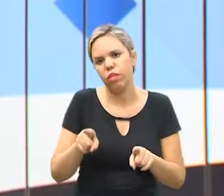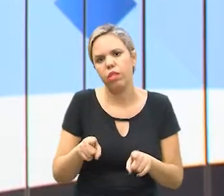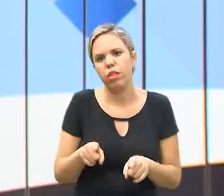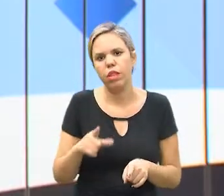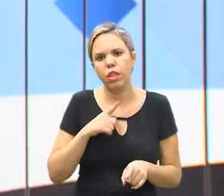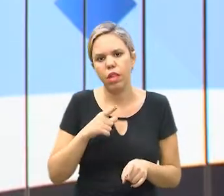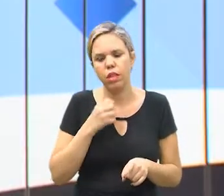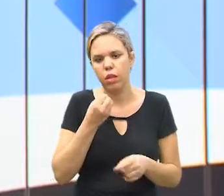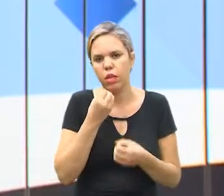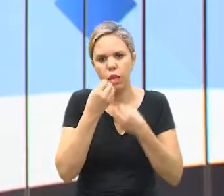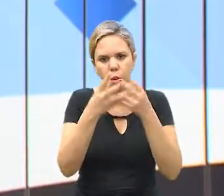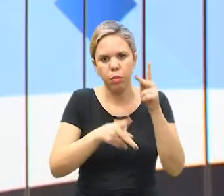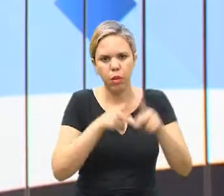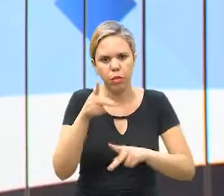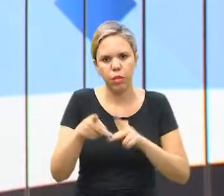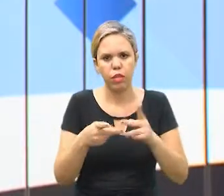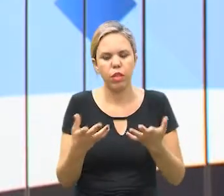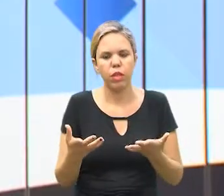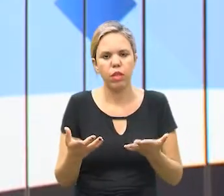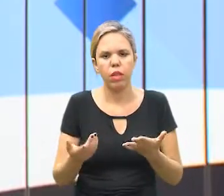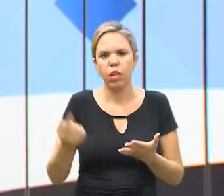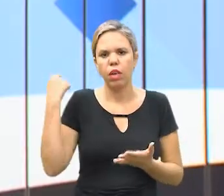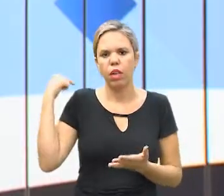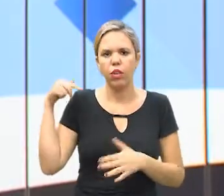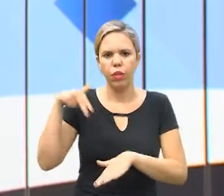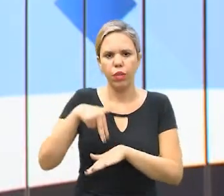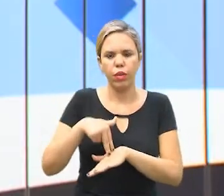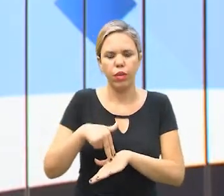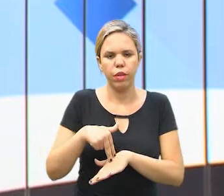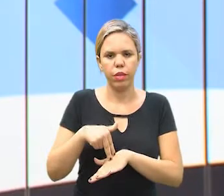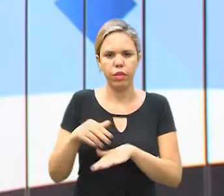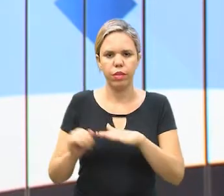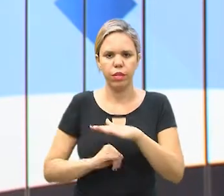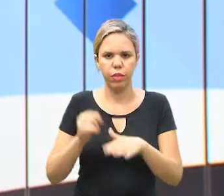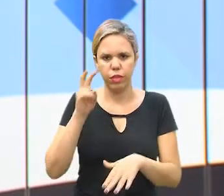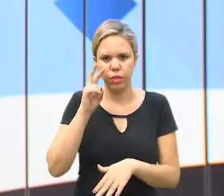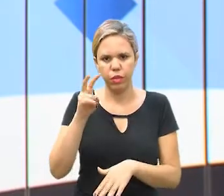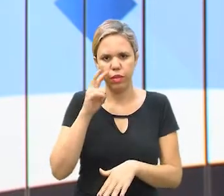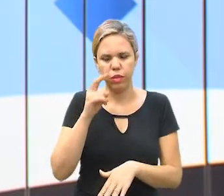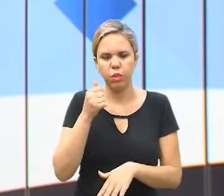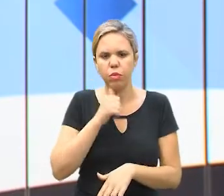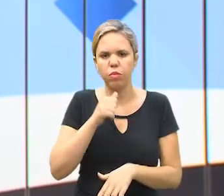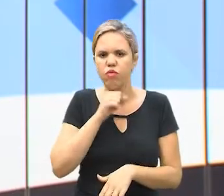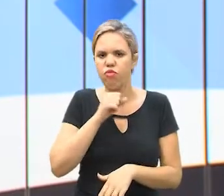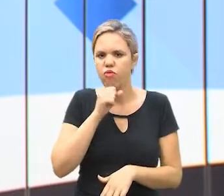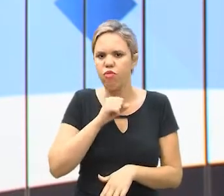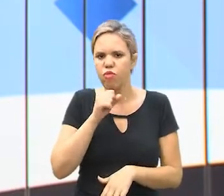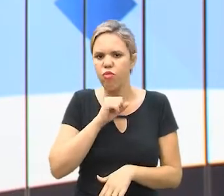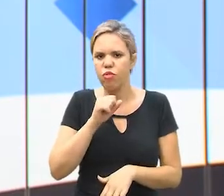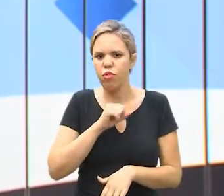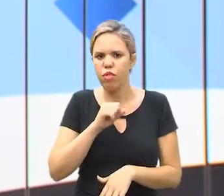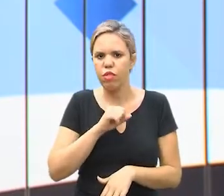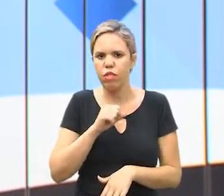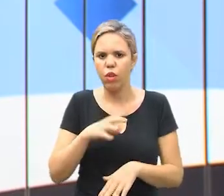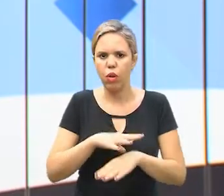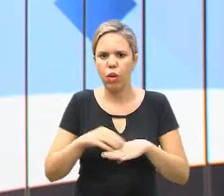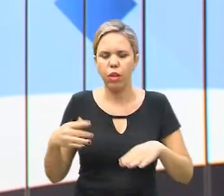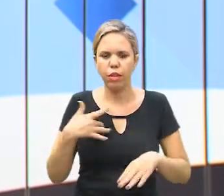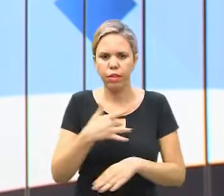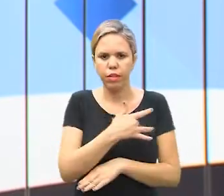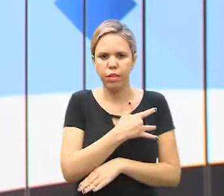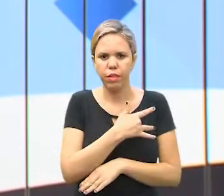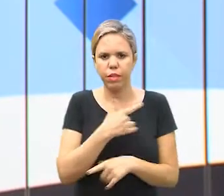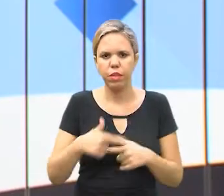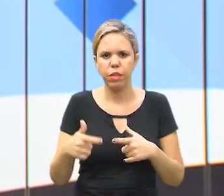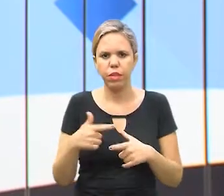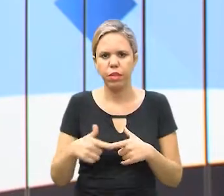eu tenho depoimento de que eu colhi na época que eu fui lá na instituição. Vamos ouvir de uma idosa que falou que até se curou da saúde,